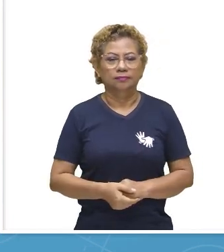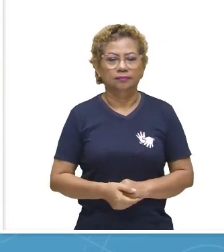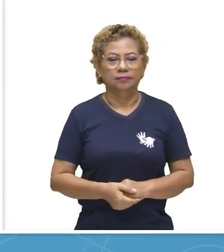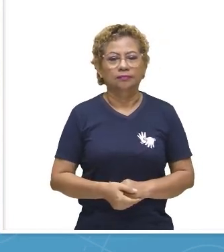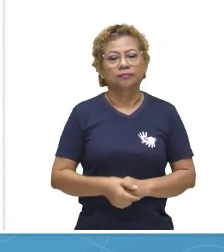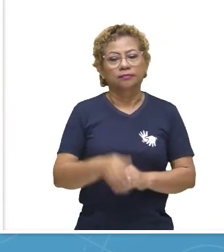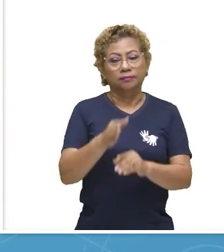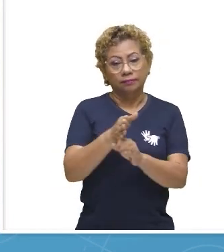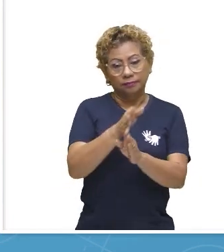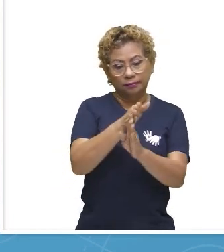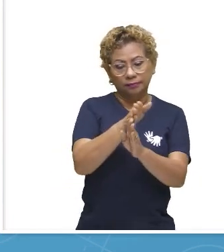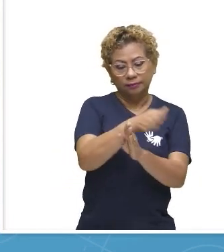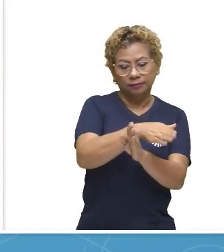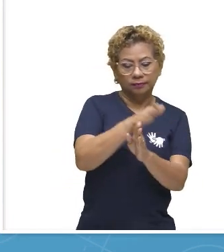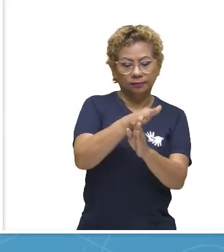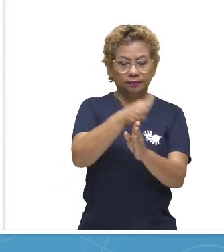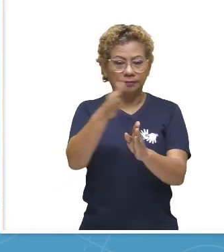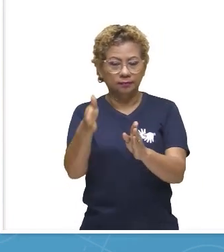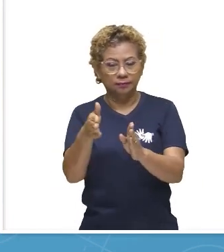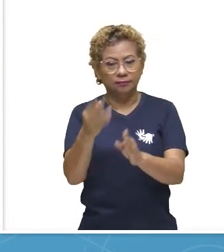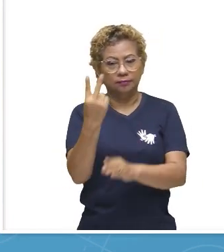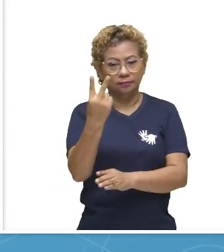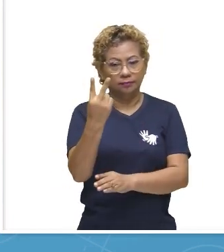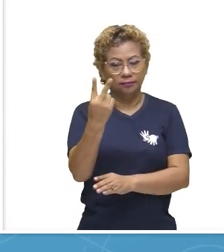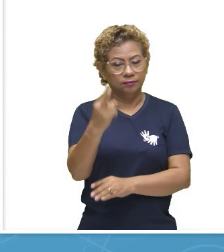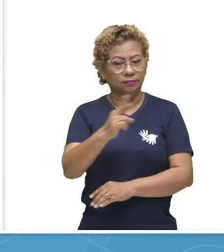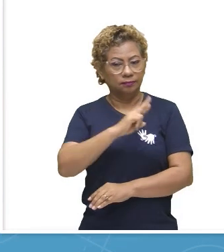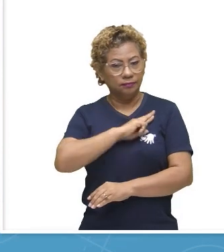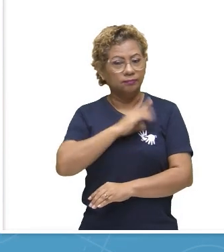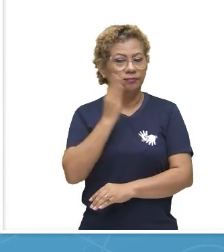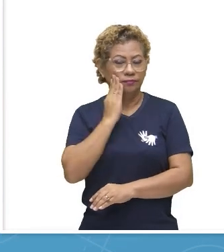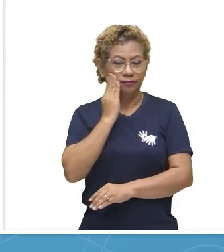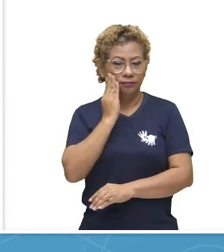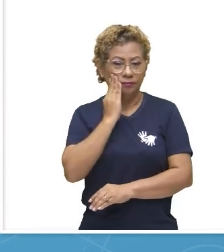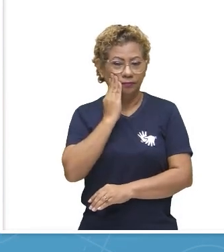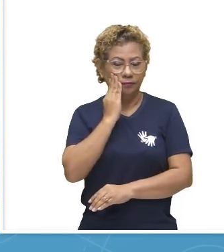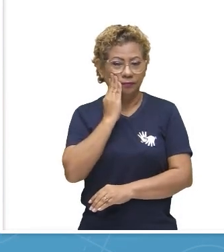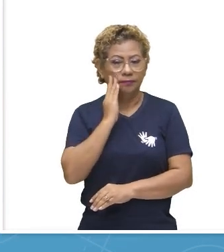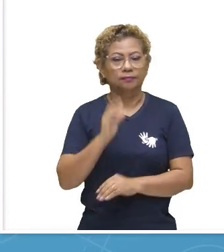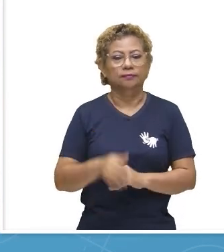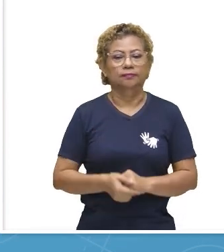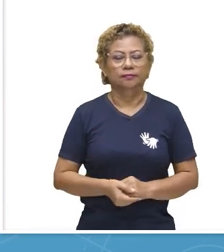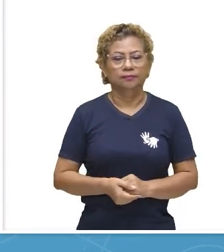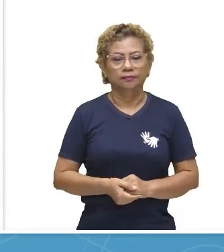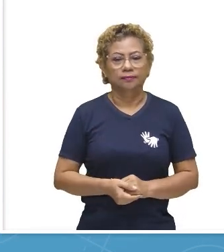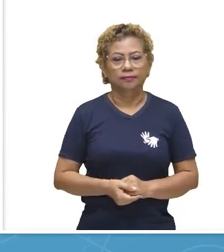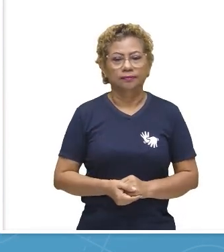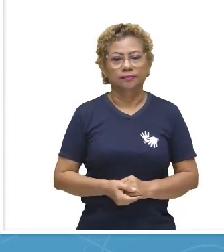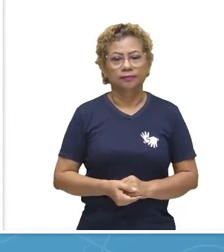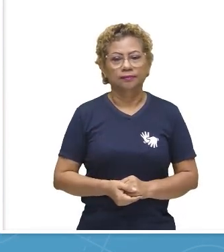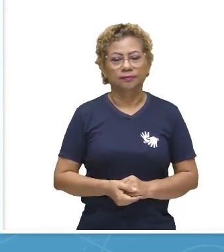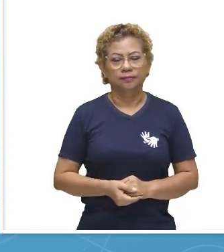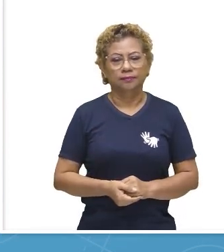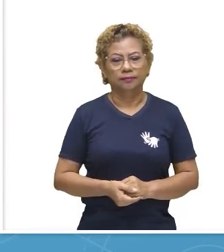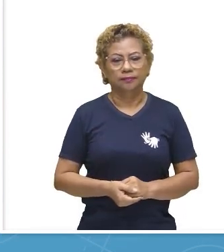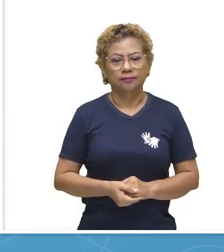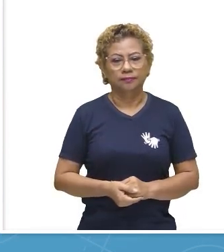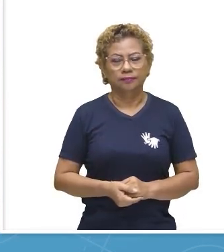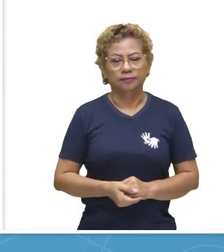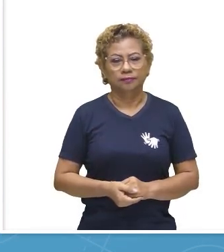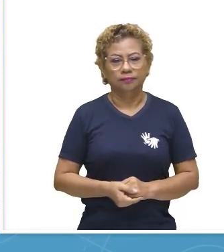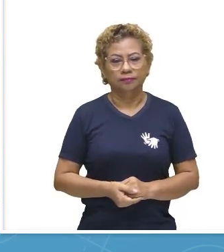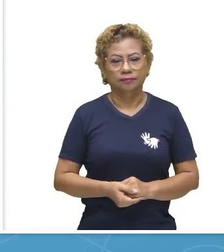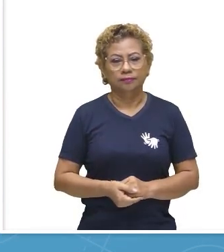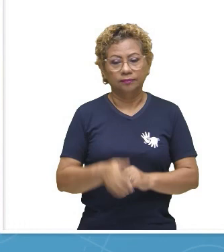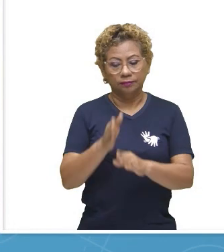e aqui, né? Então tá, eu vou identificar aí os colaterais, né? Os colaterais do lado